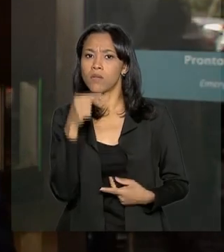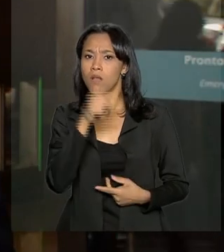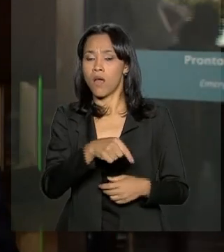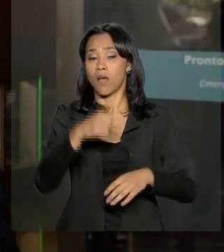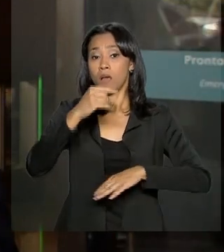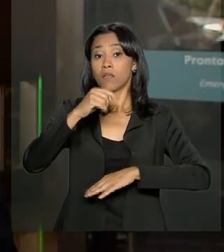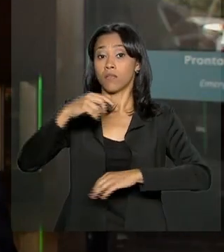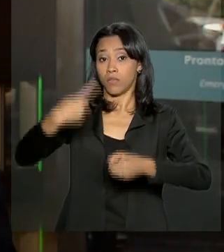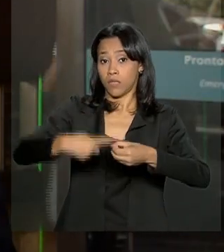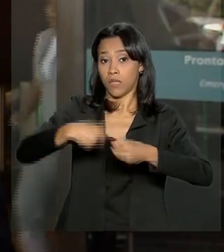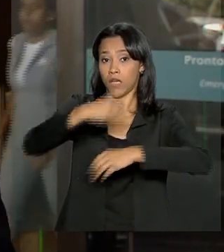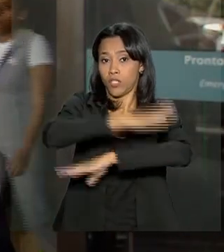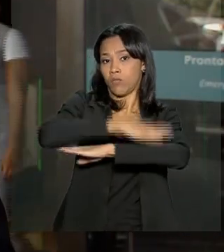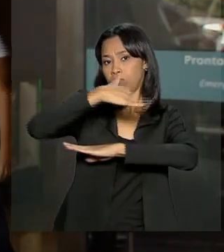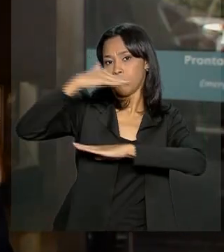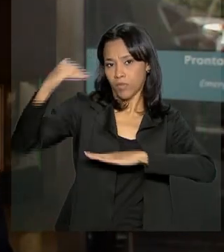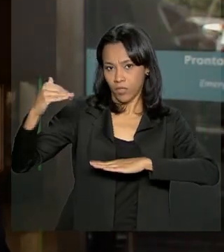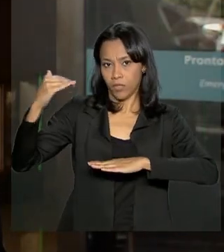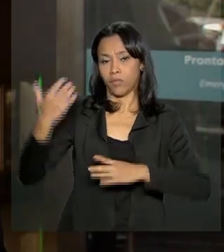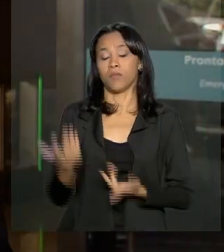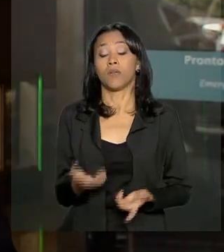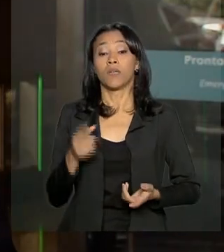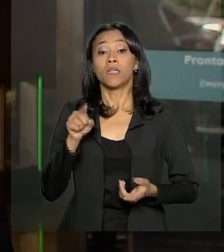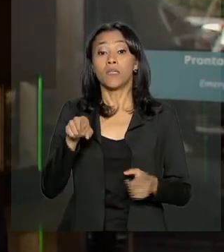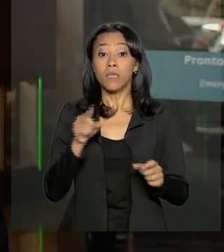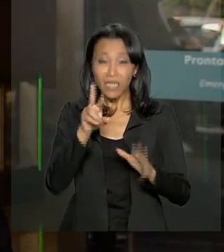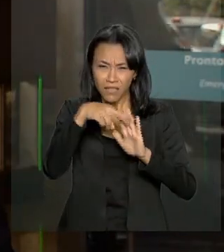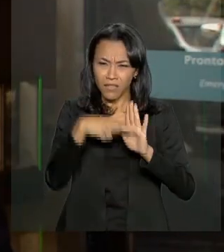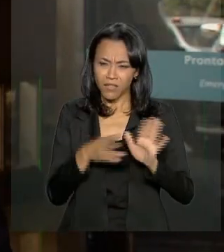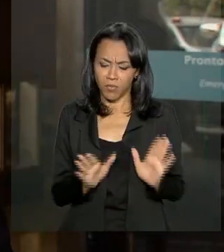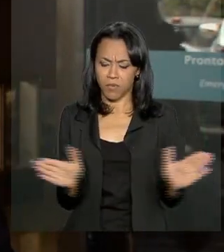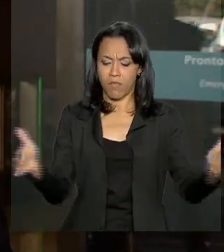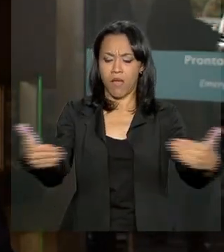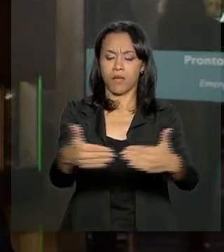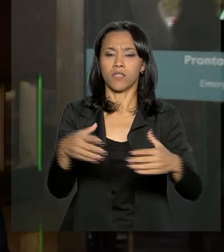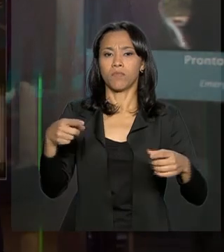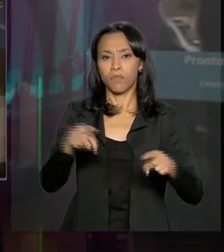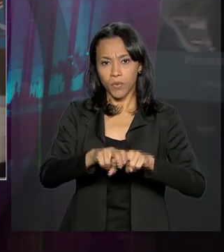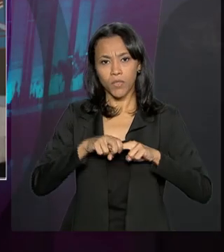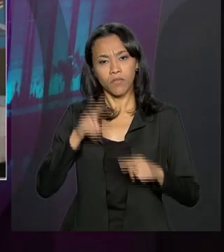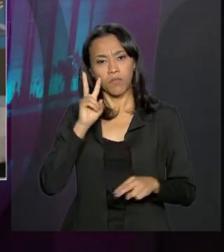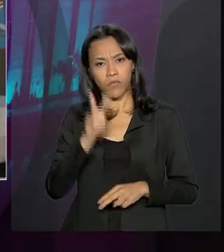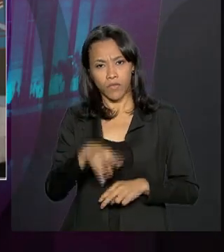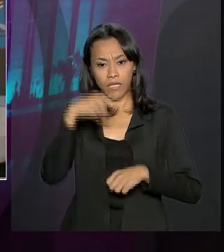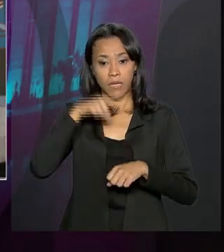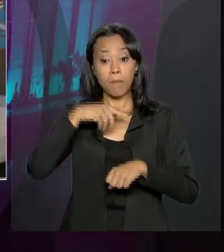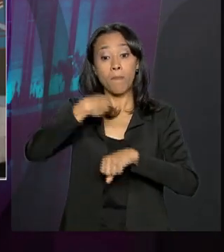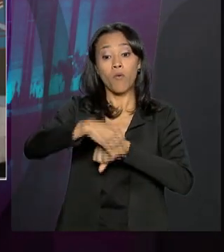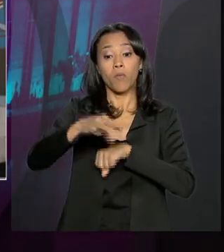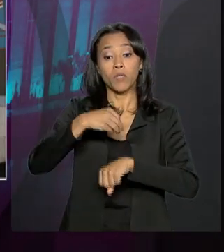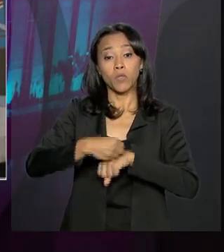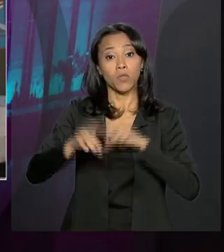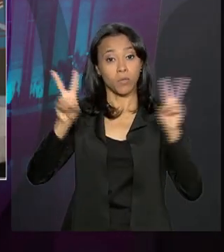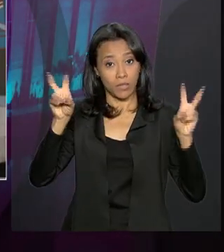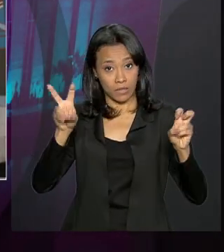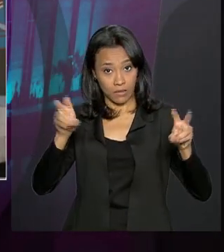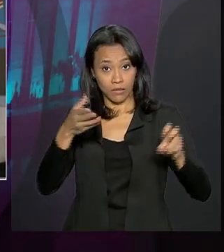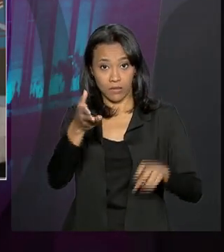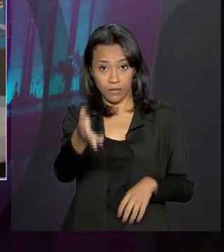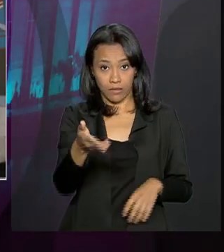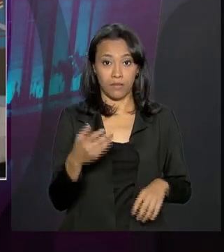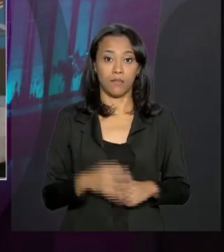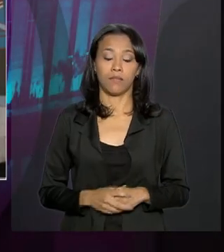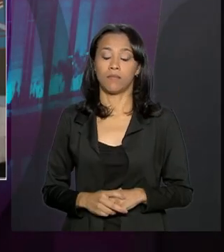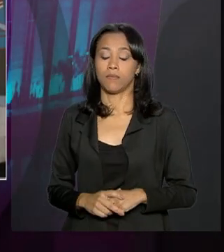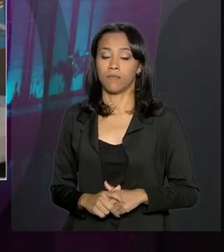isso, nós vamos até Brasília conversar com a repórter Luana Karen, que está no Palácio do Planalto e tem mais informações sobre esse assunto. Bom dia, Luana.